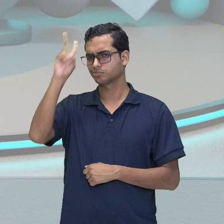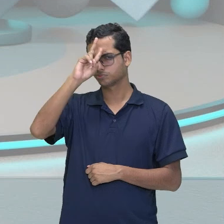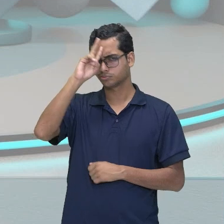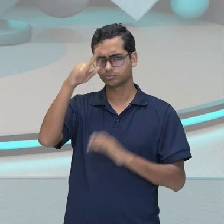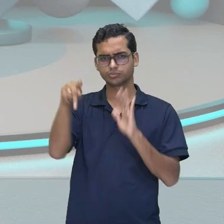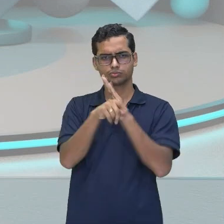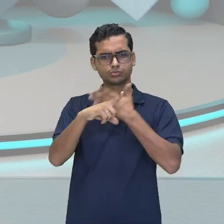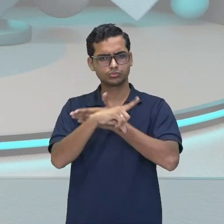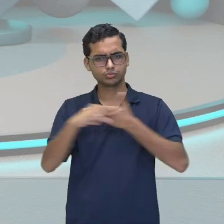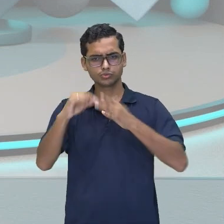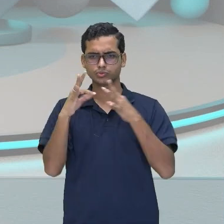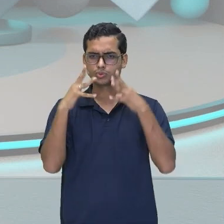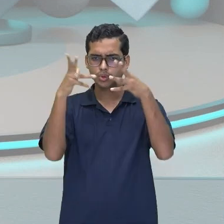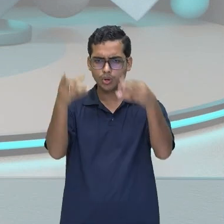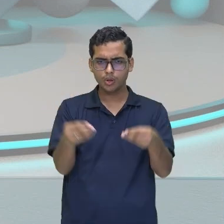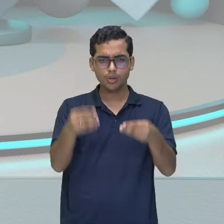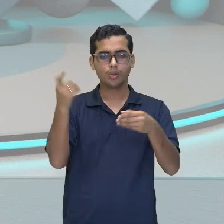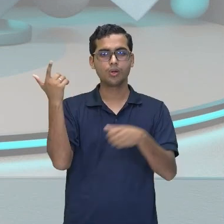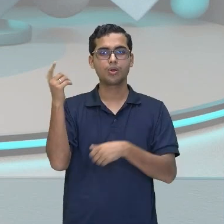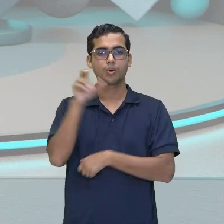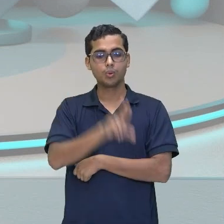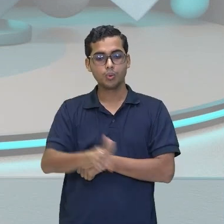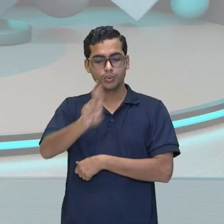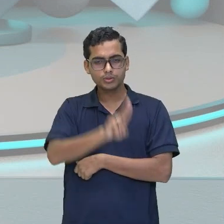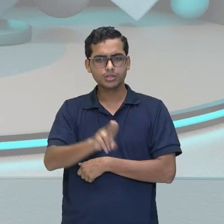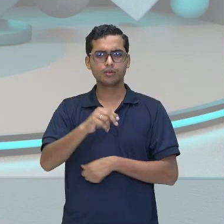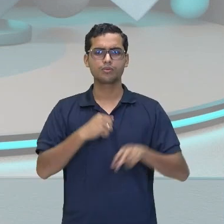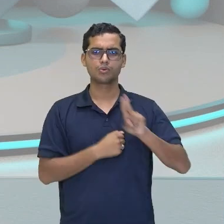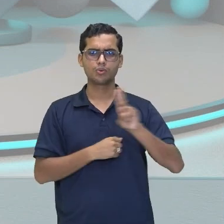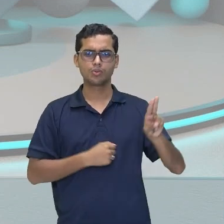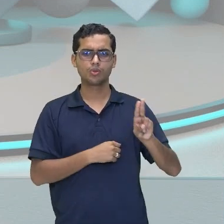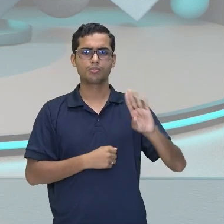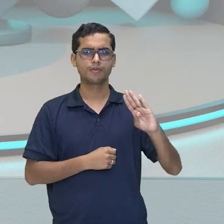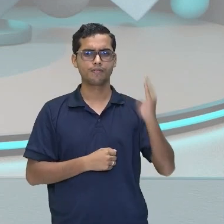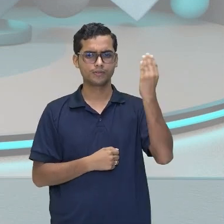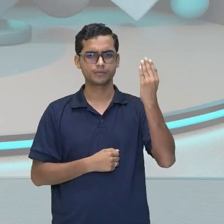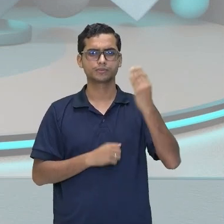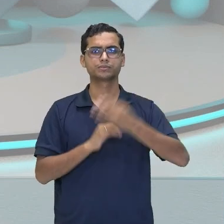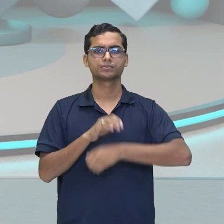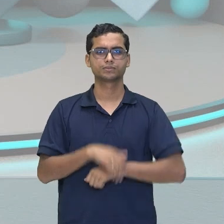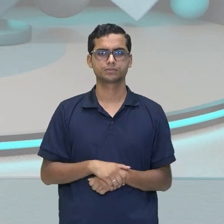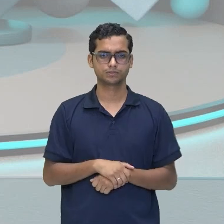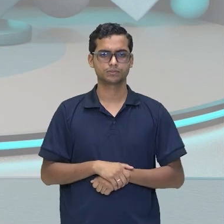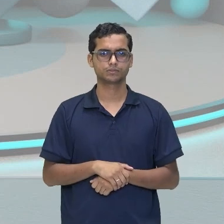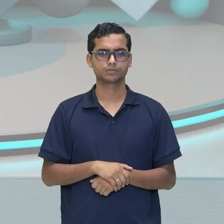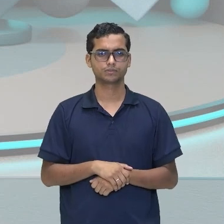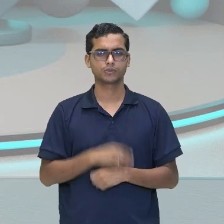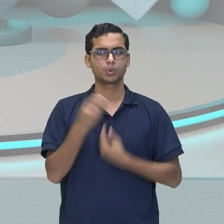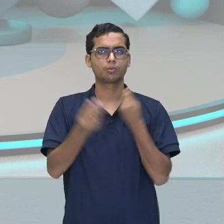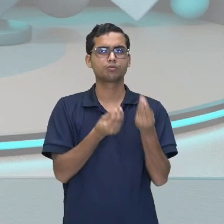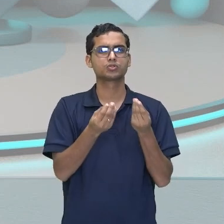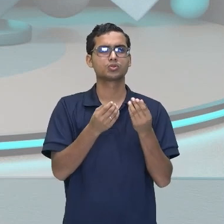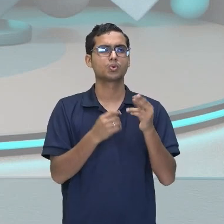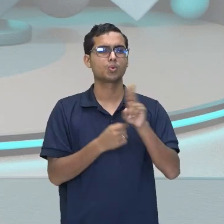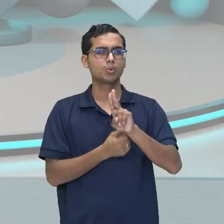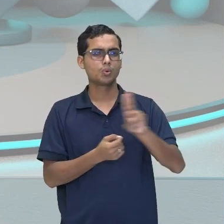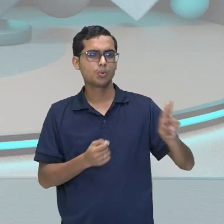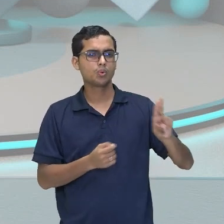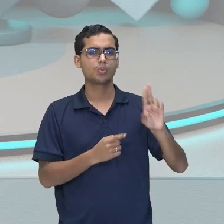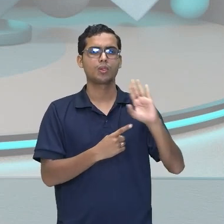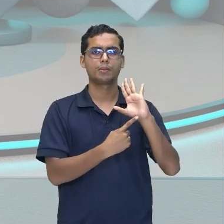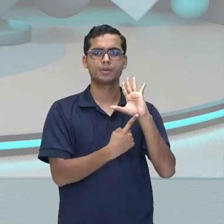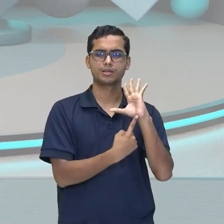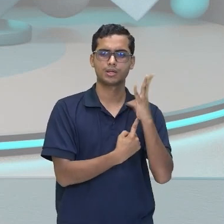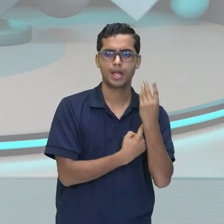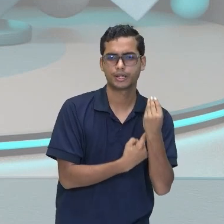período assumiam pseudônimos. O que é um pseudônimo? É um nome artístico, vamos dizer, né? É um nome